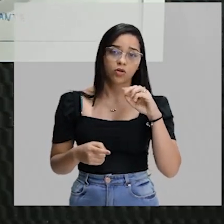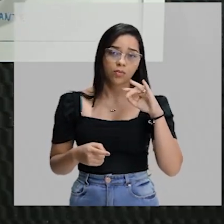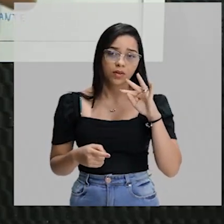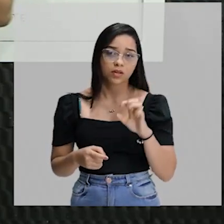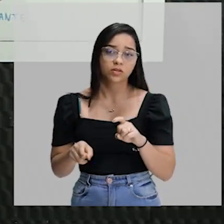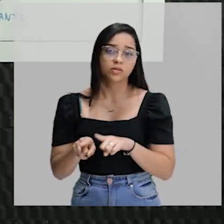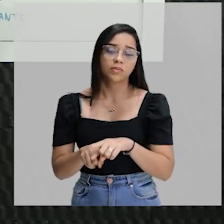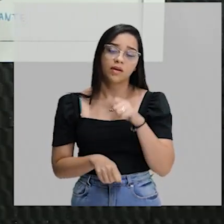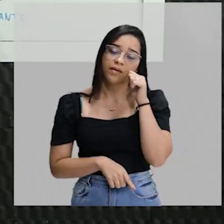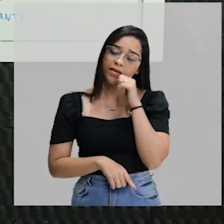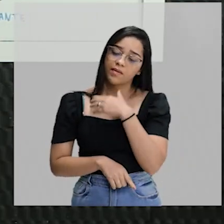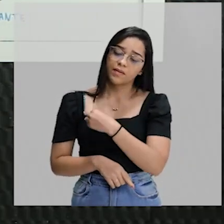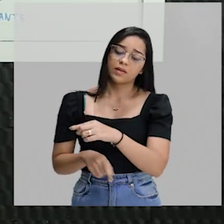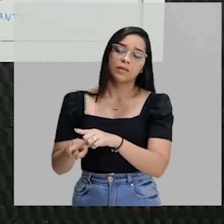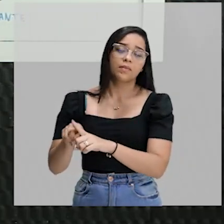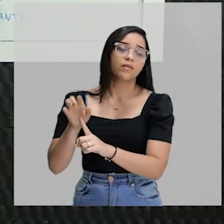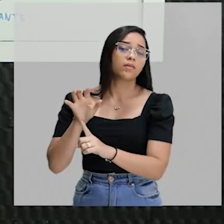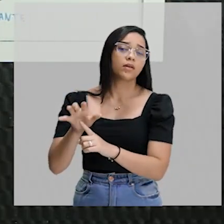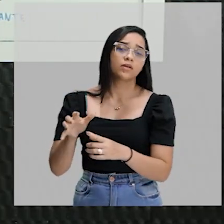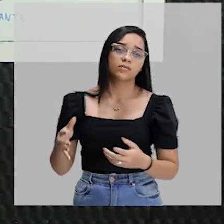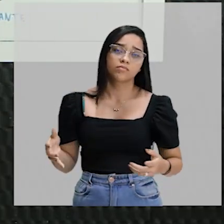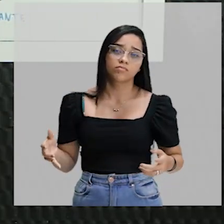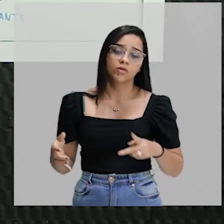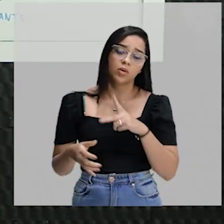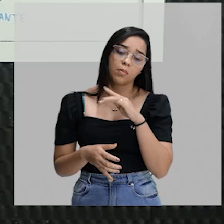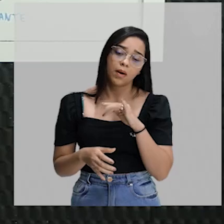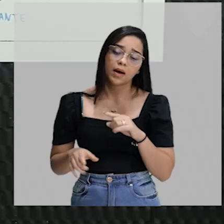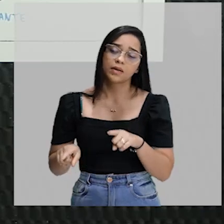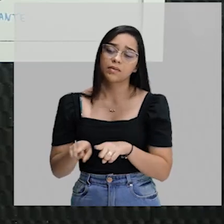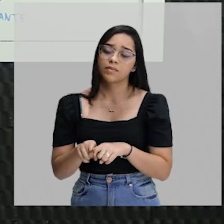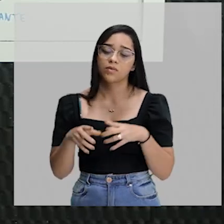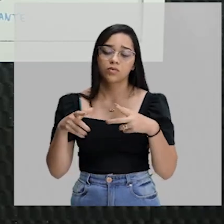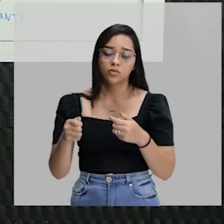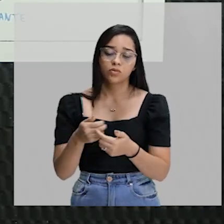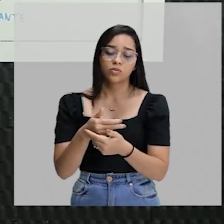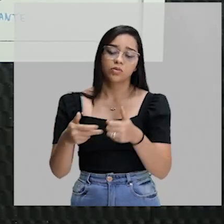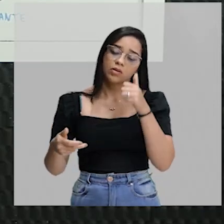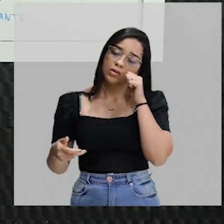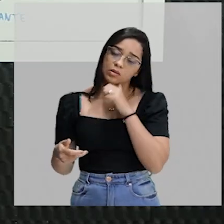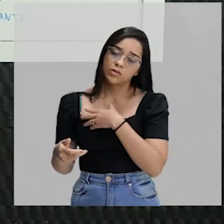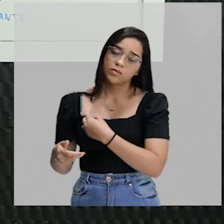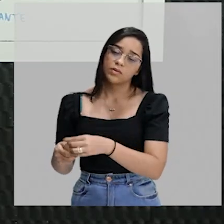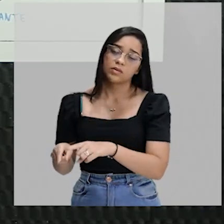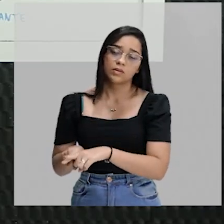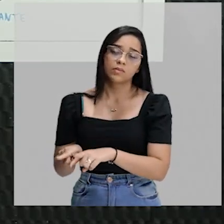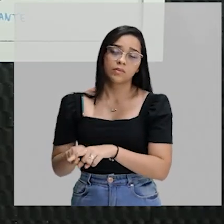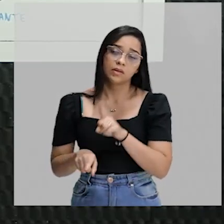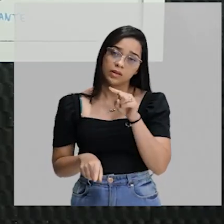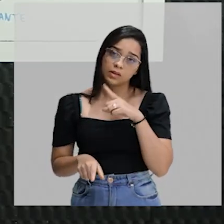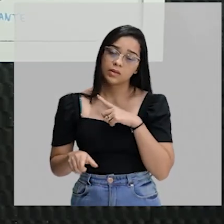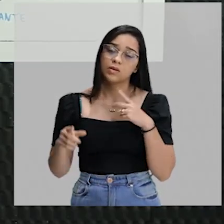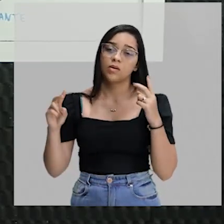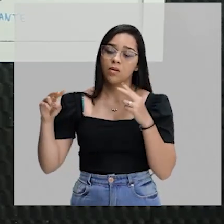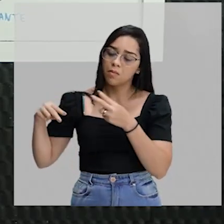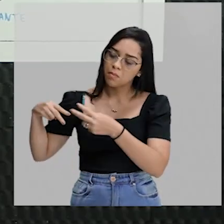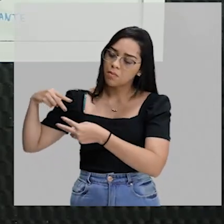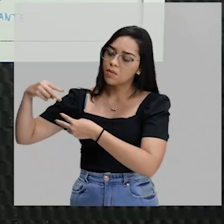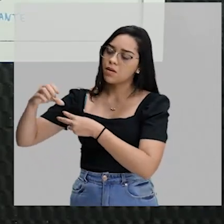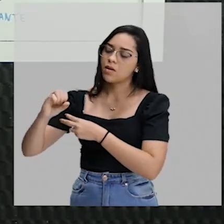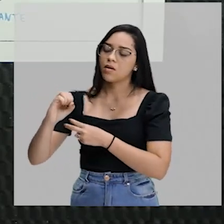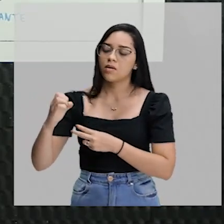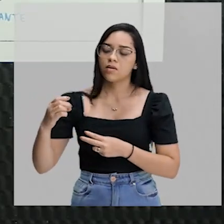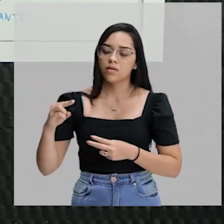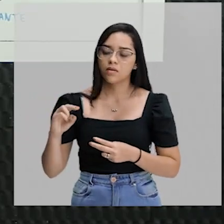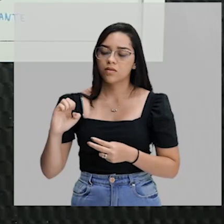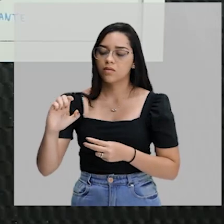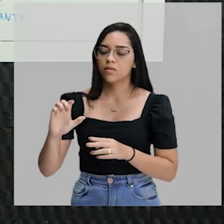dele também são afetadas. Então, pai afetado com todas as filhas afetadas é uma herança sexual ligada